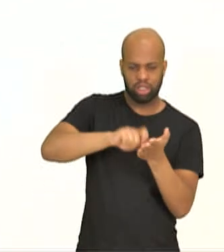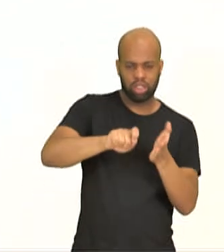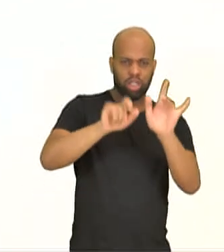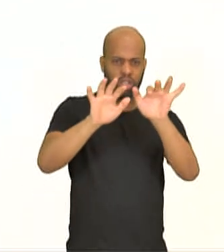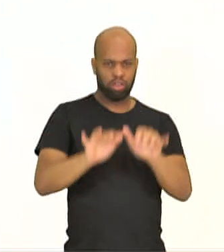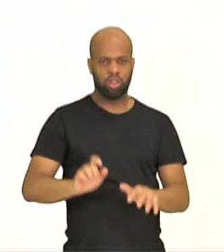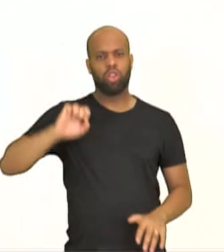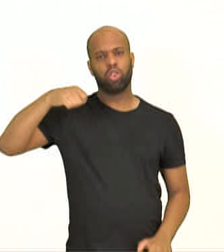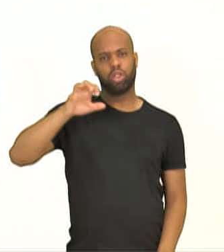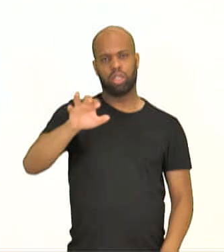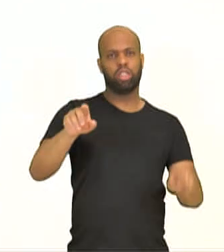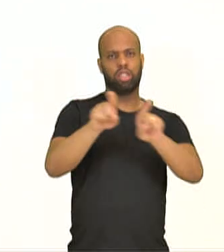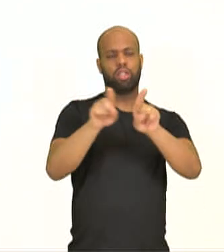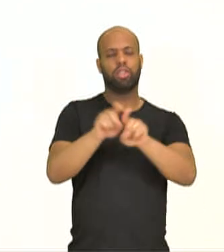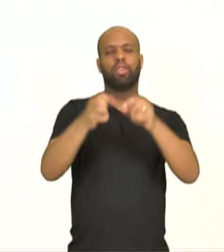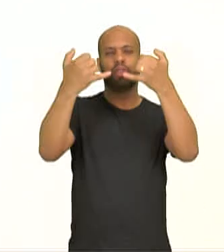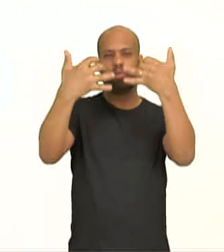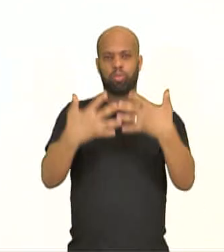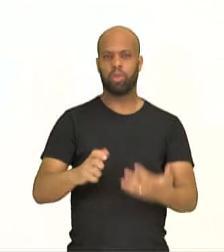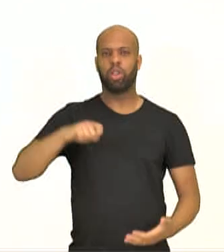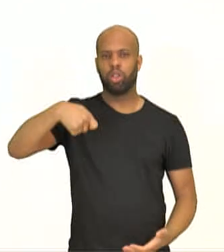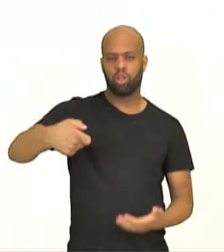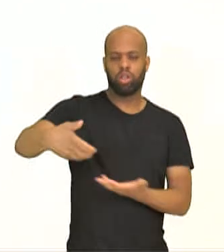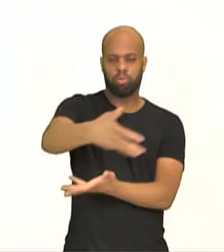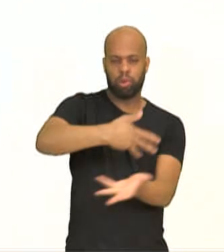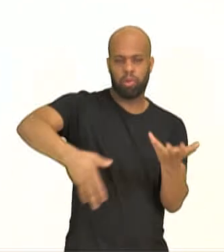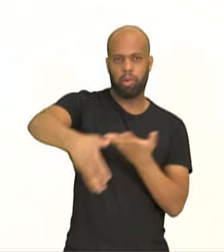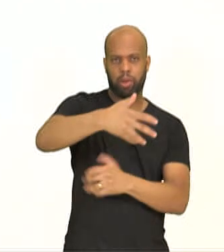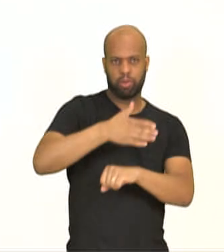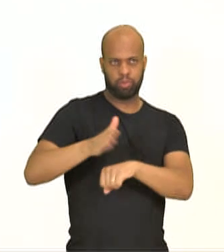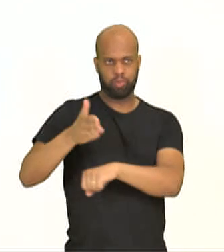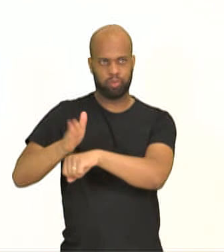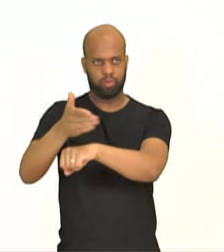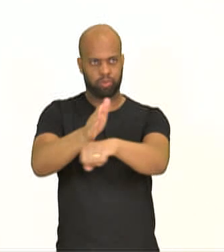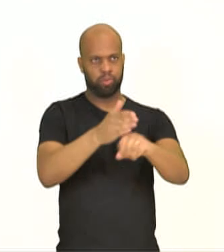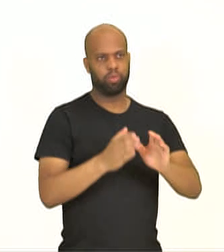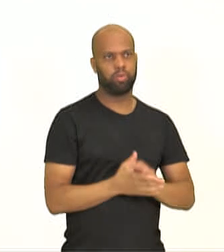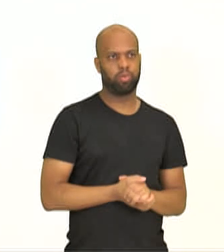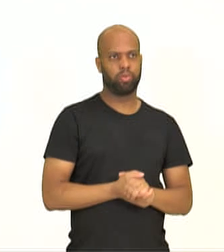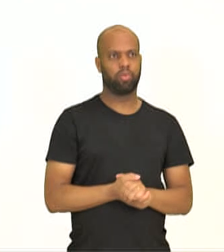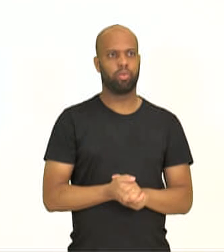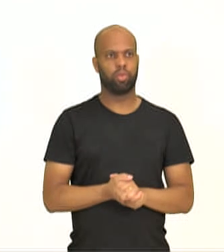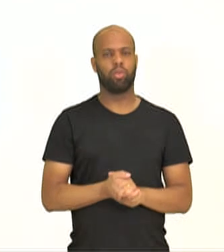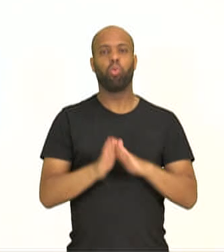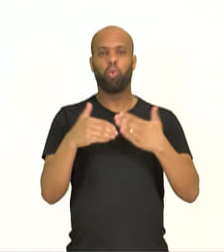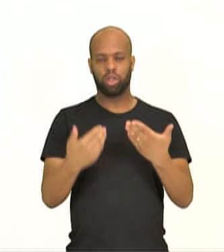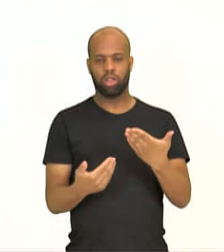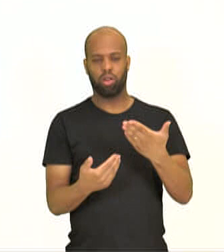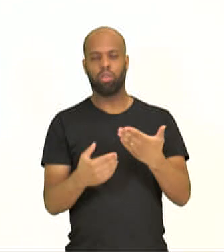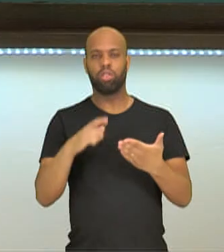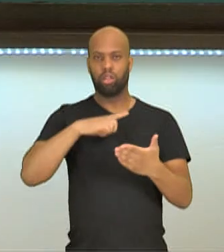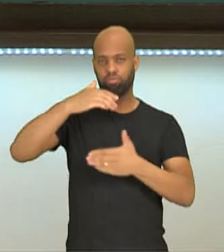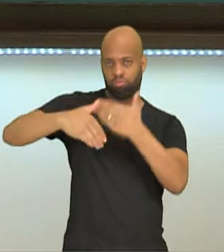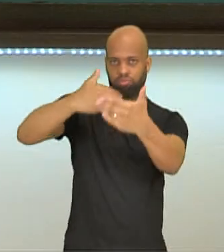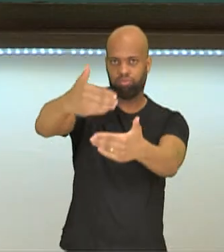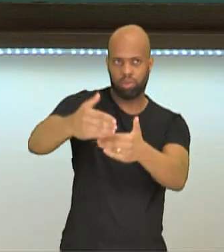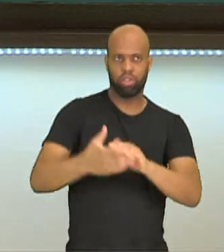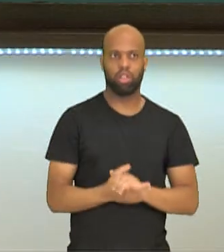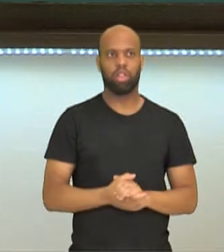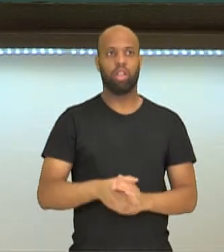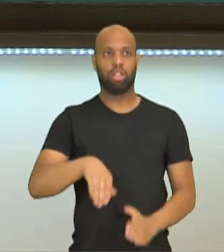escrever e a descrever essas práticas cooperativas. Ainda sobre a evolução da origem,